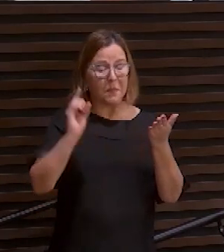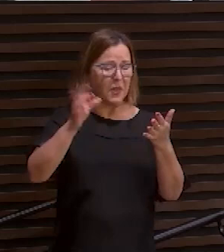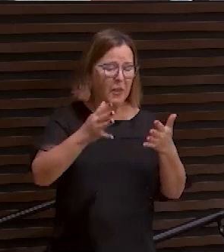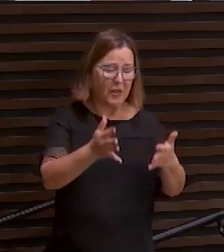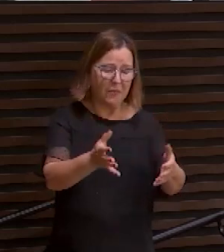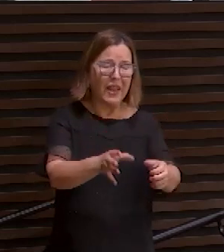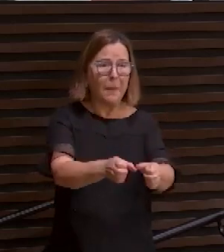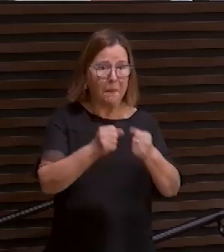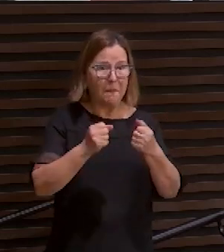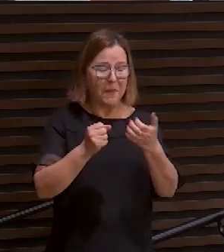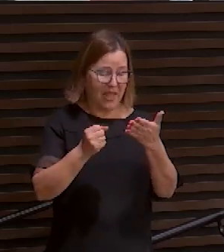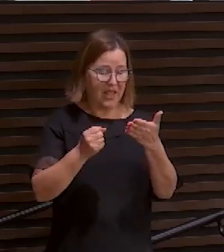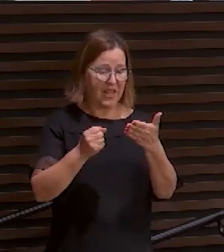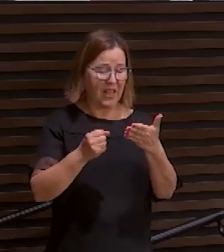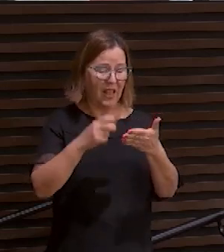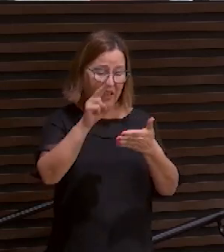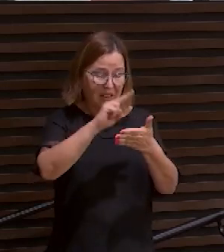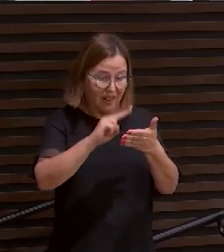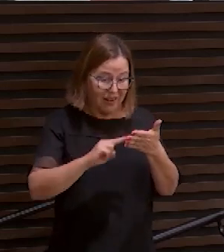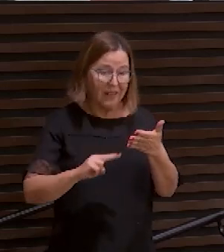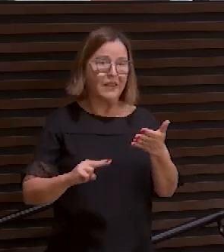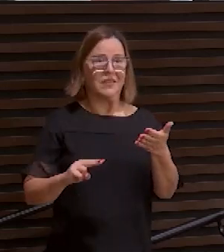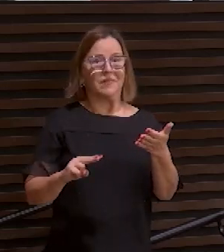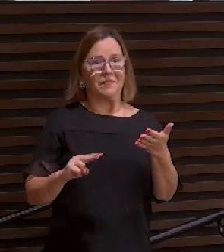Leia a Bíblia.